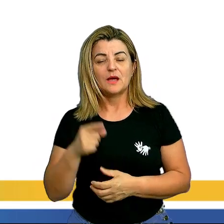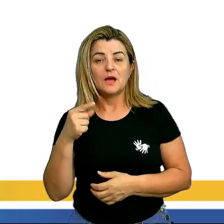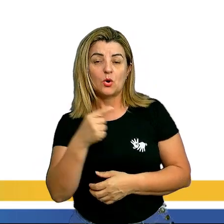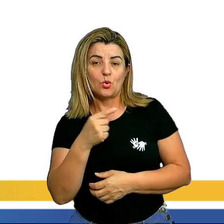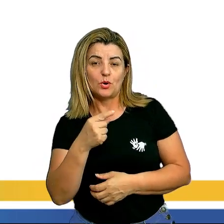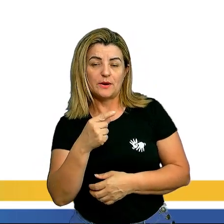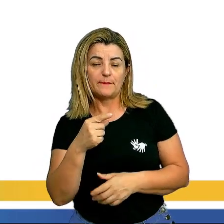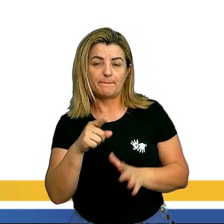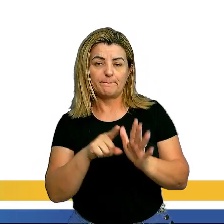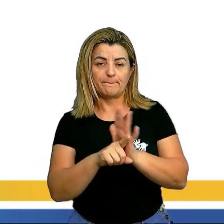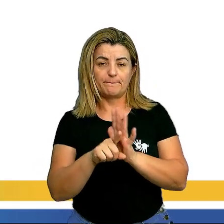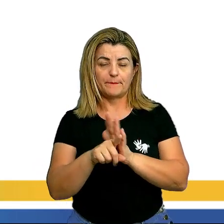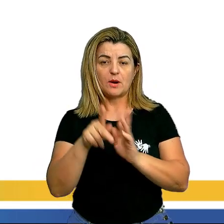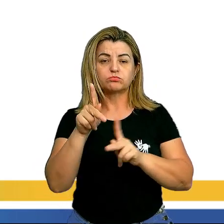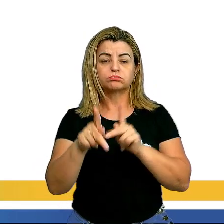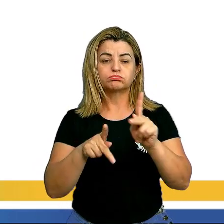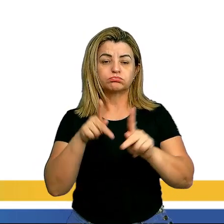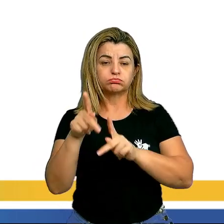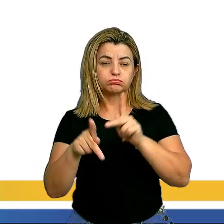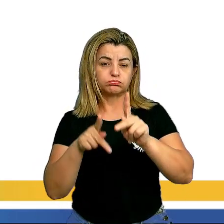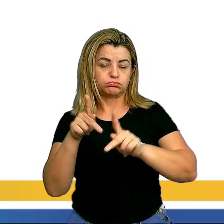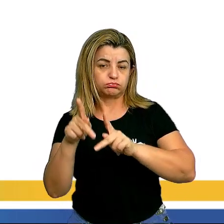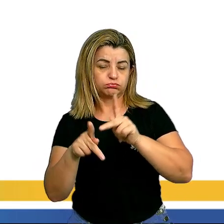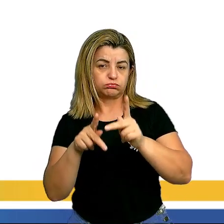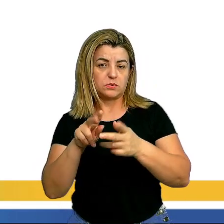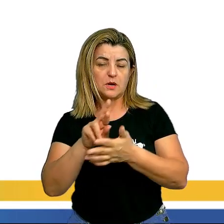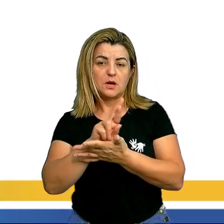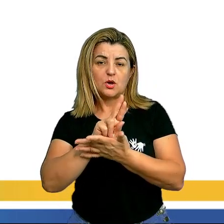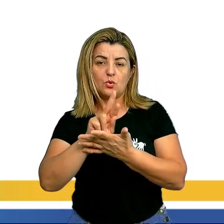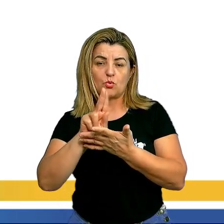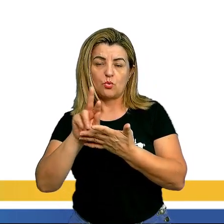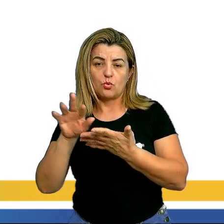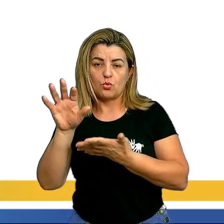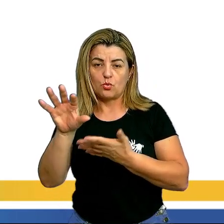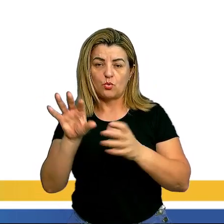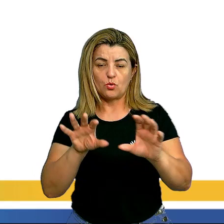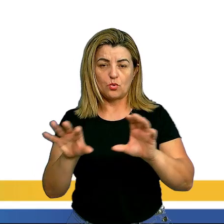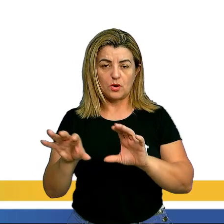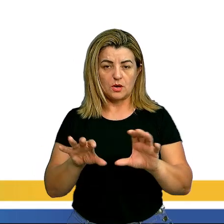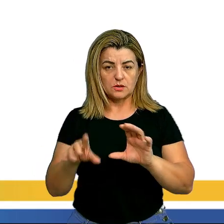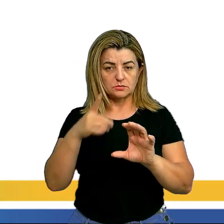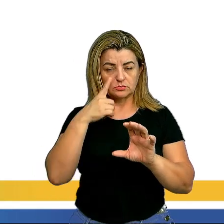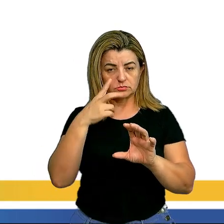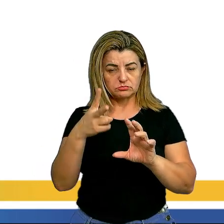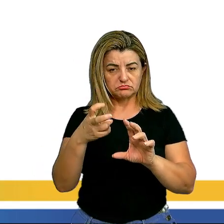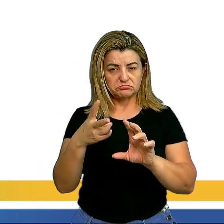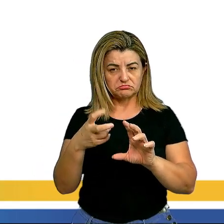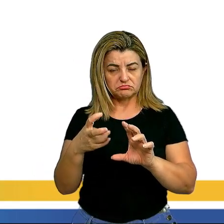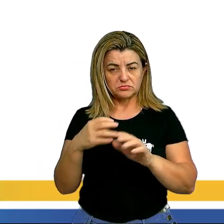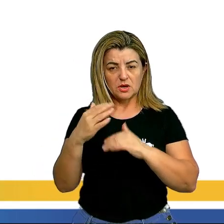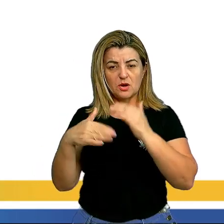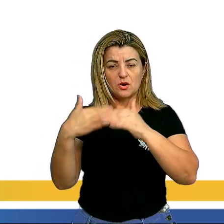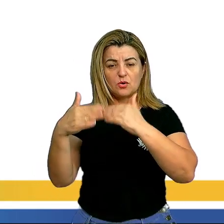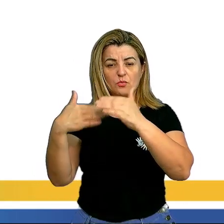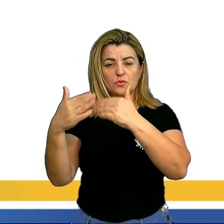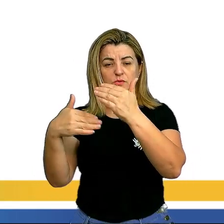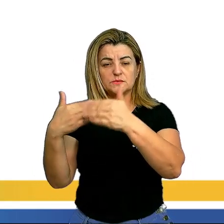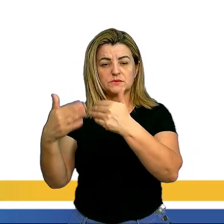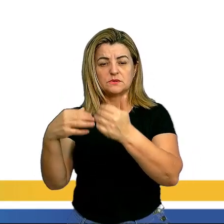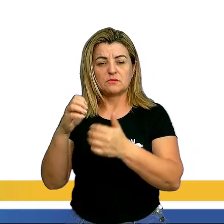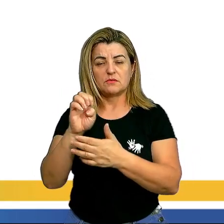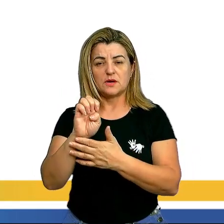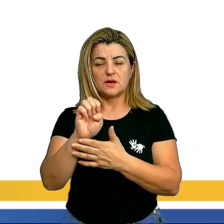aqui, ó. Em populações de quais localidades se observa um processo de especiação é